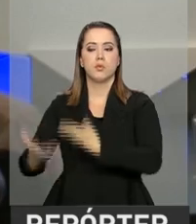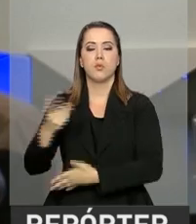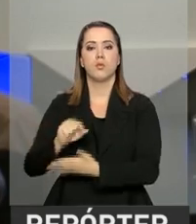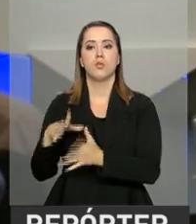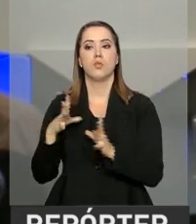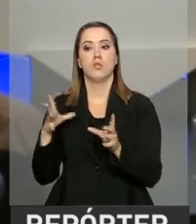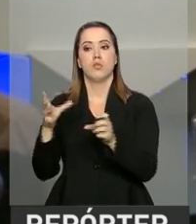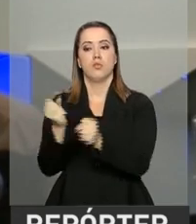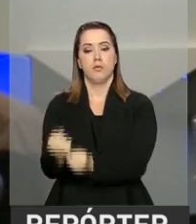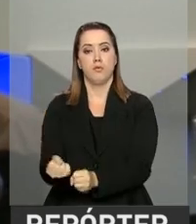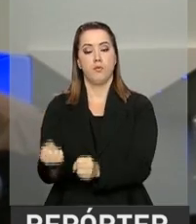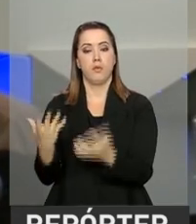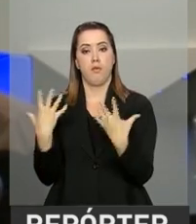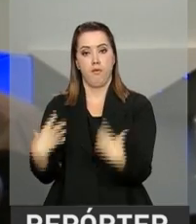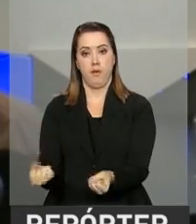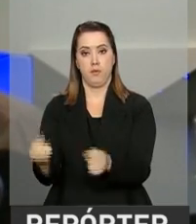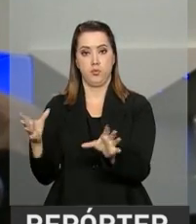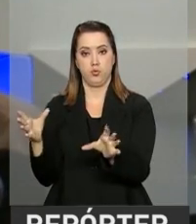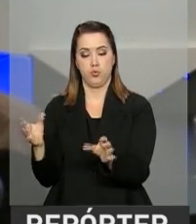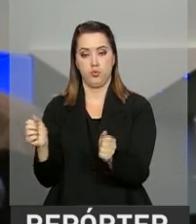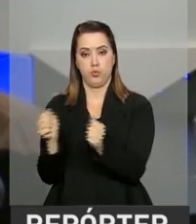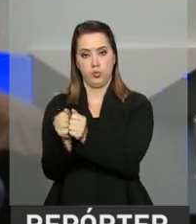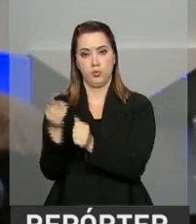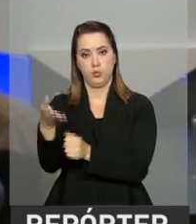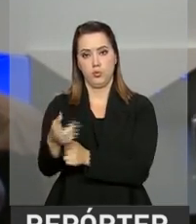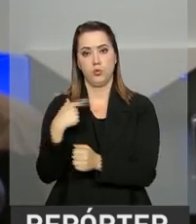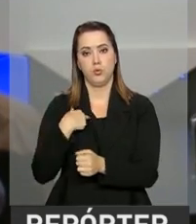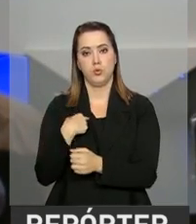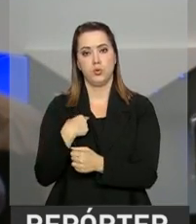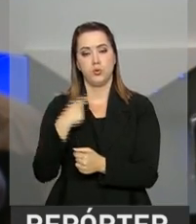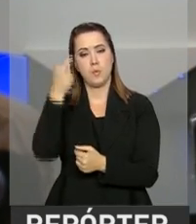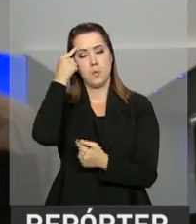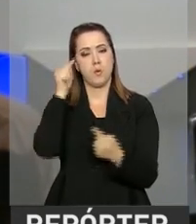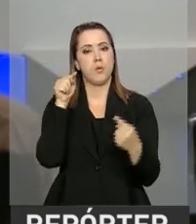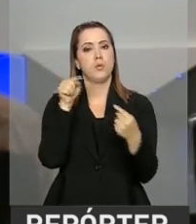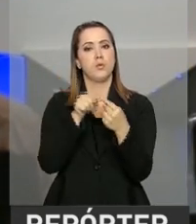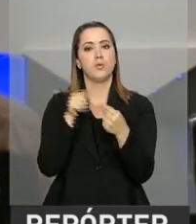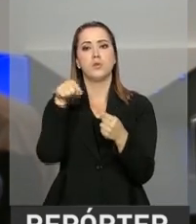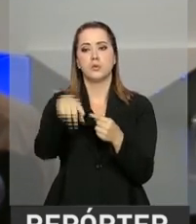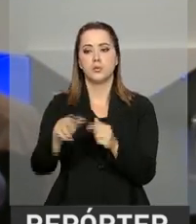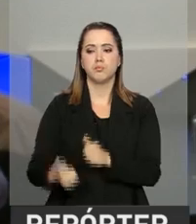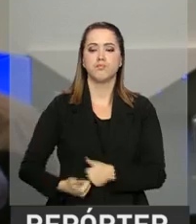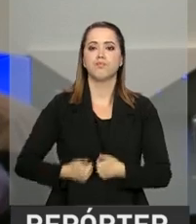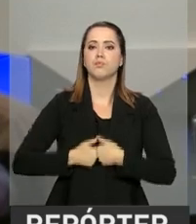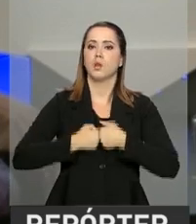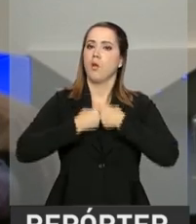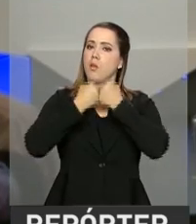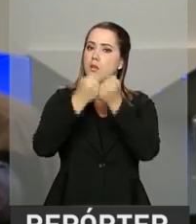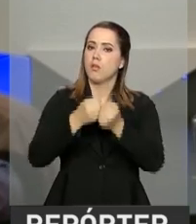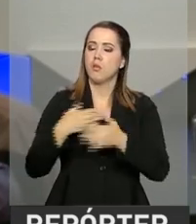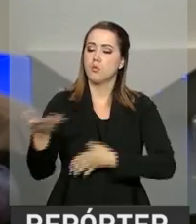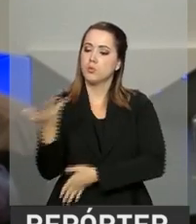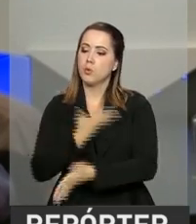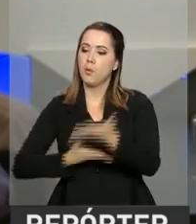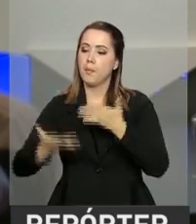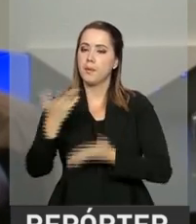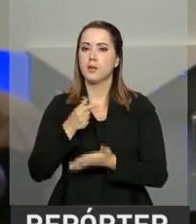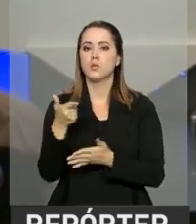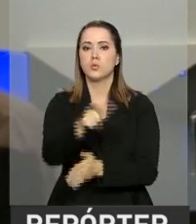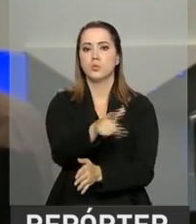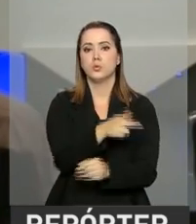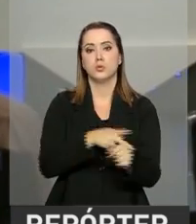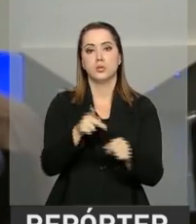vão juntos. O intento do governo é justamente reforçar, colocar o comércio exterior como elemento central da retomada